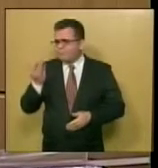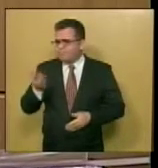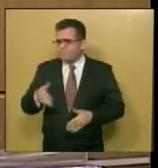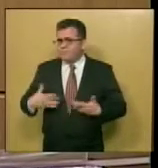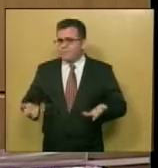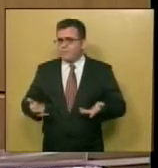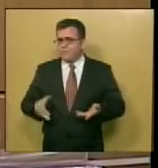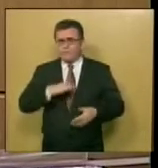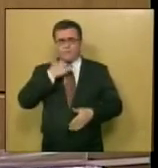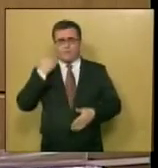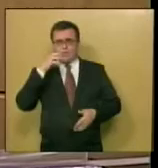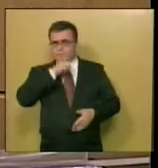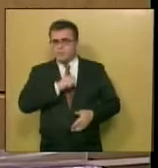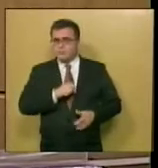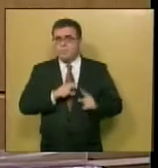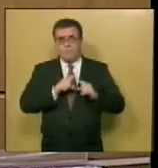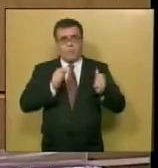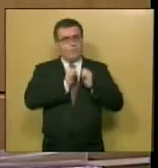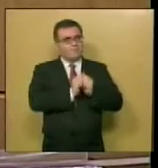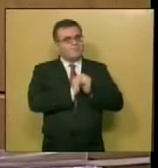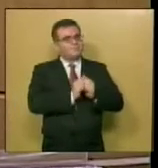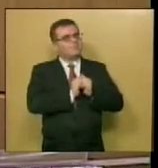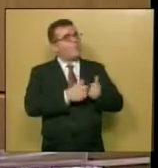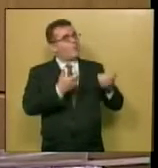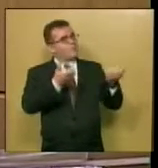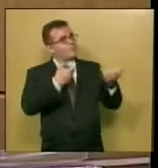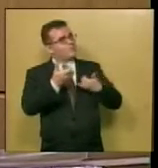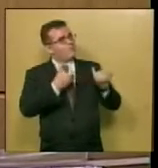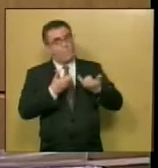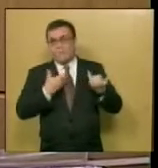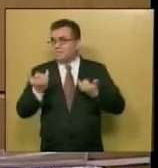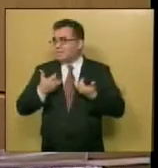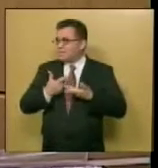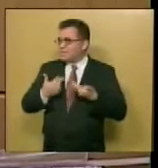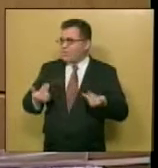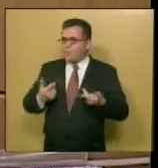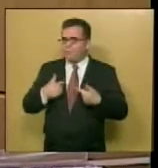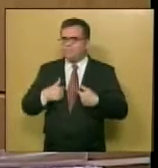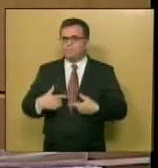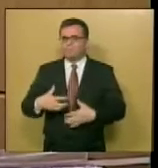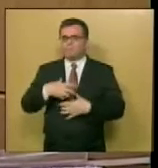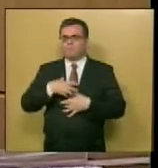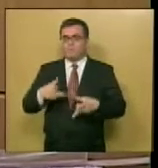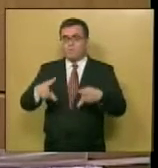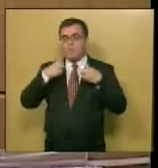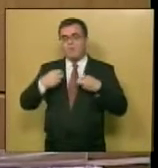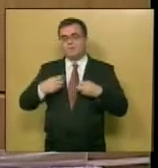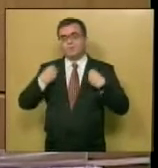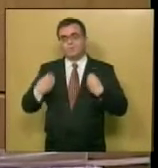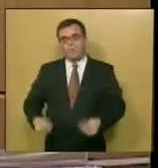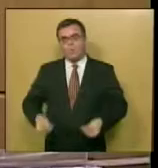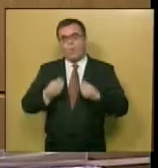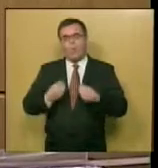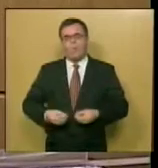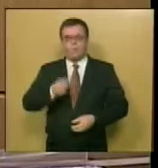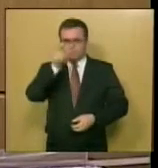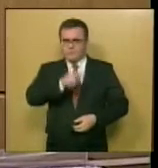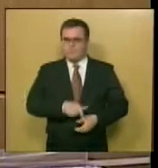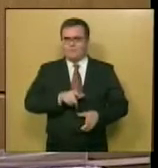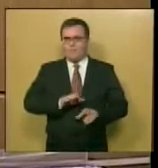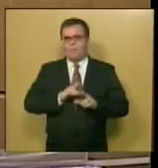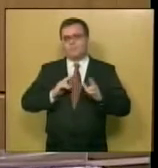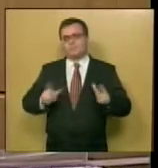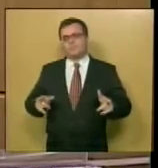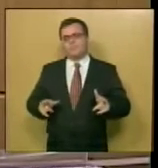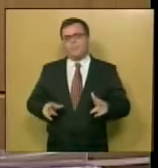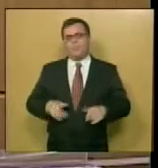mas o pouco que convivi e as histórias que ouvi a seu respeito fizeram-me perceber o quão diferenciado ele era. Além